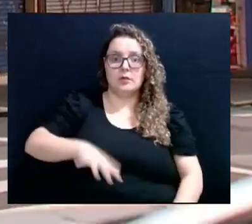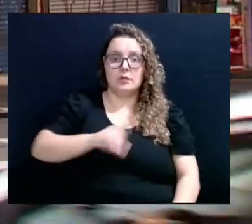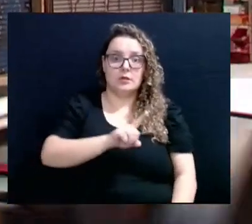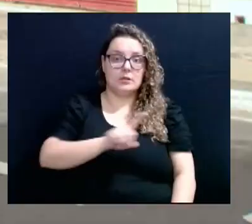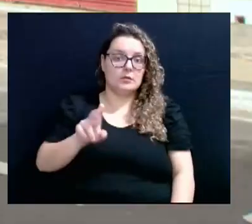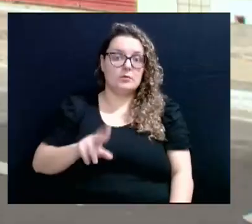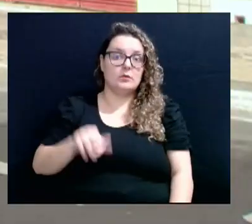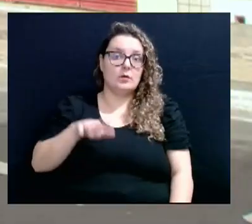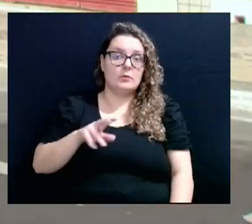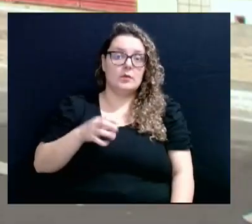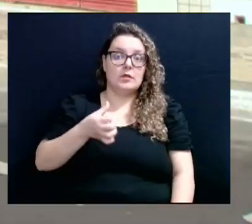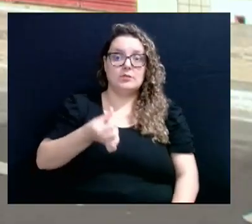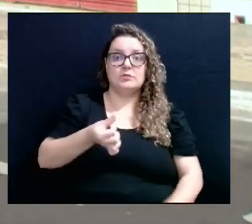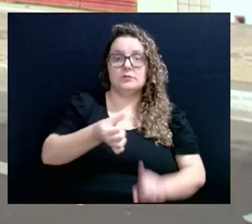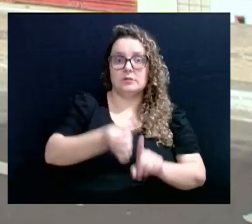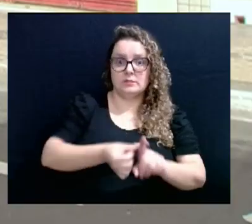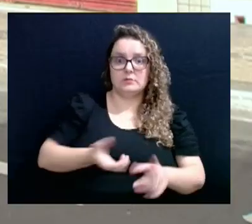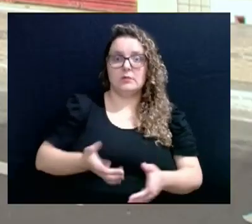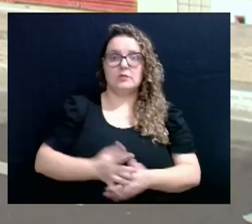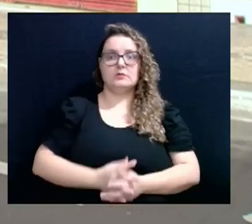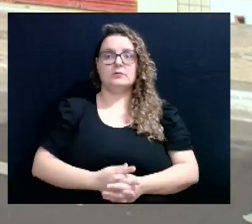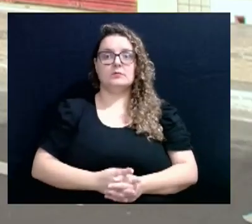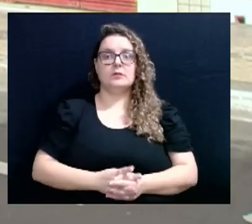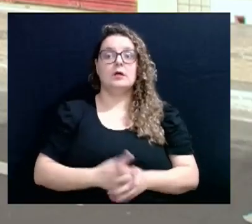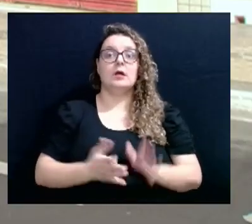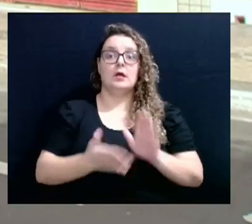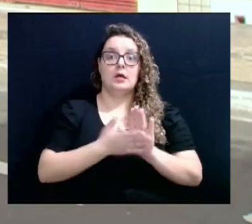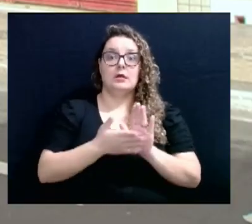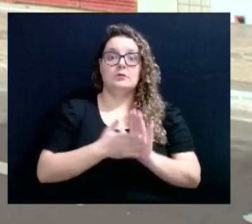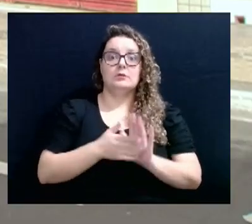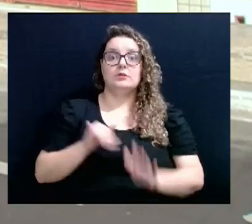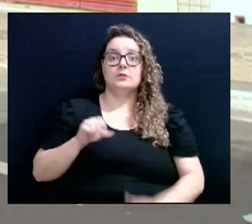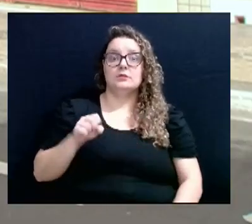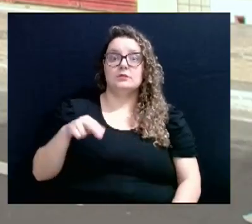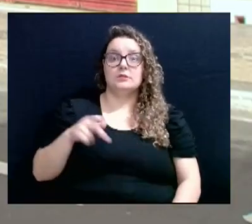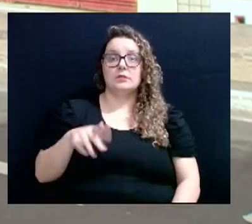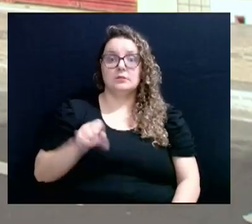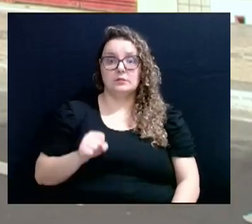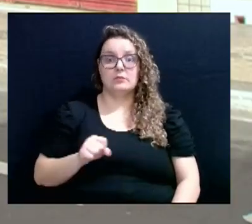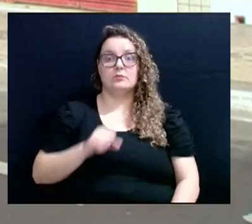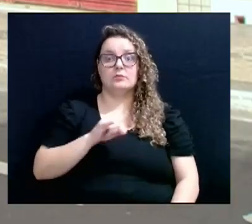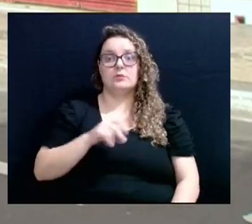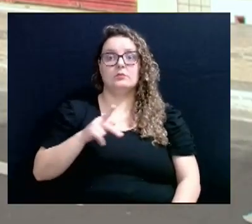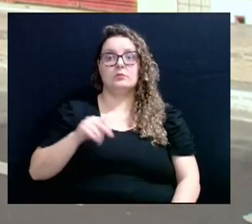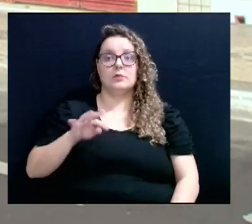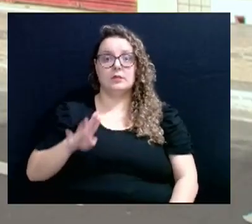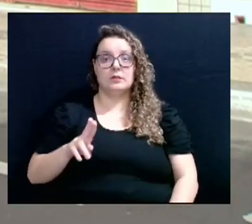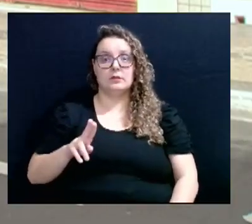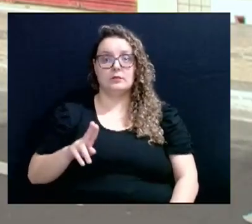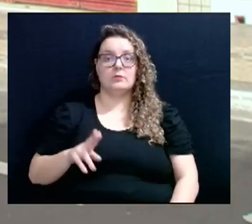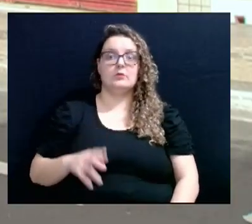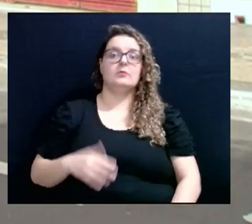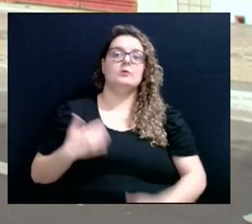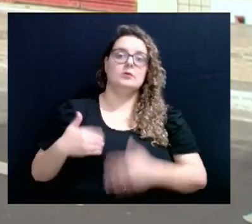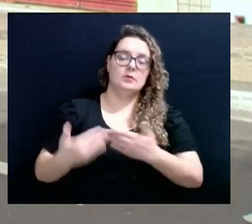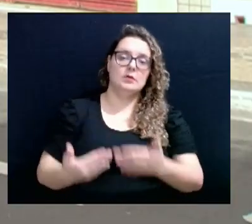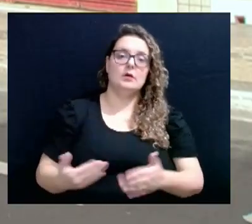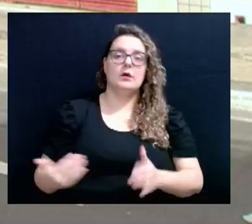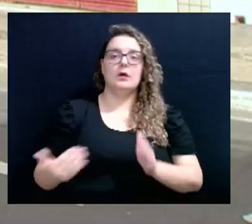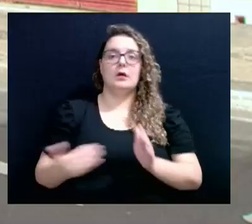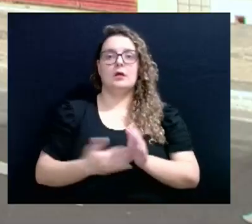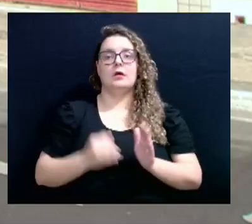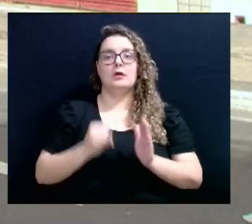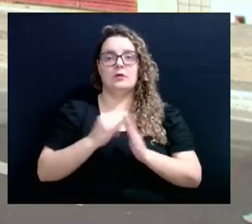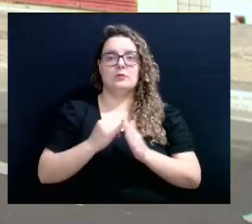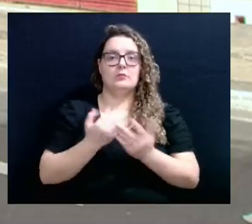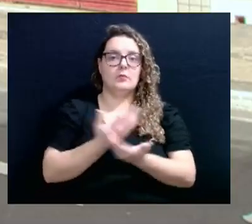6 meses. A proposta de isenção do IPTU valerá enquanto o imóvel estiver desocupado,